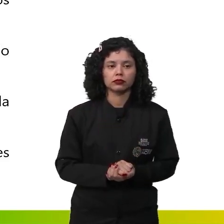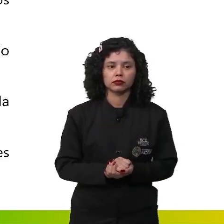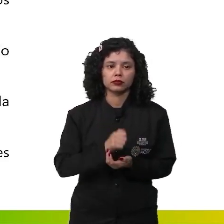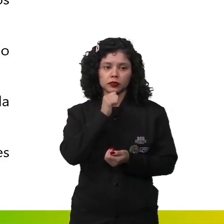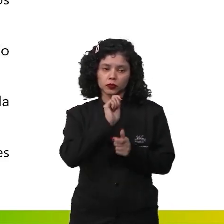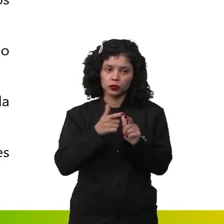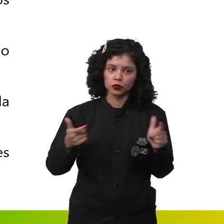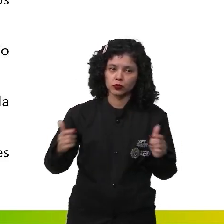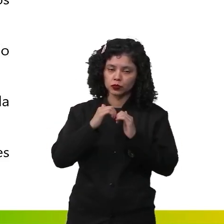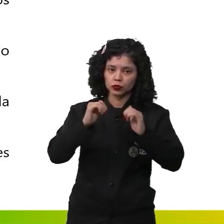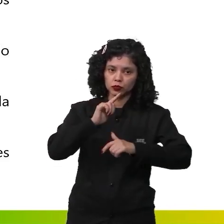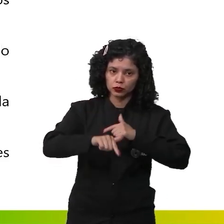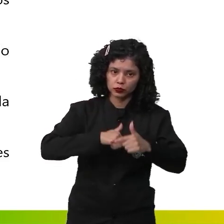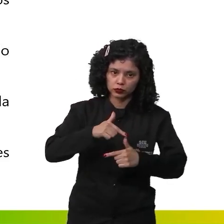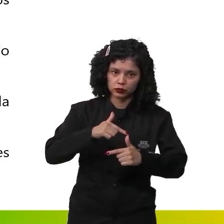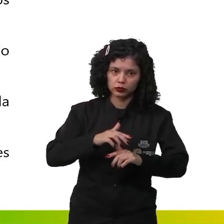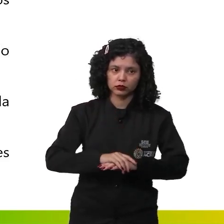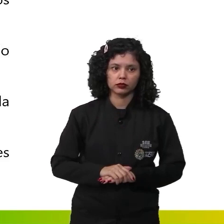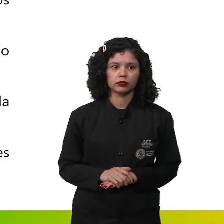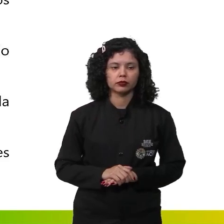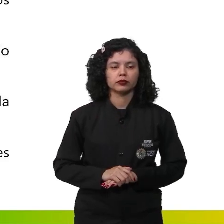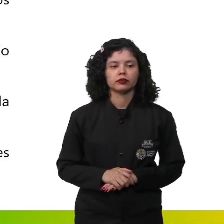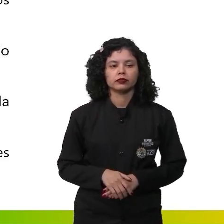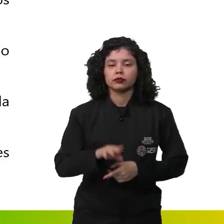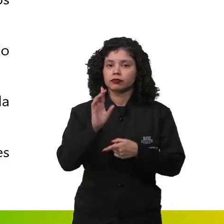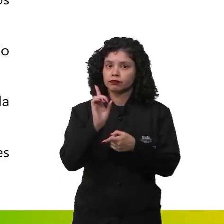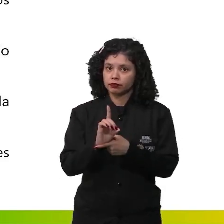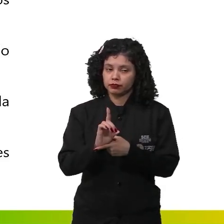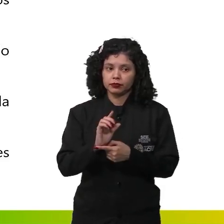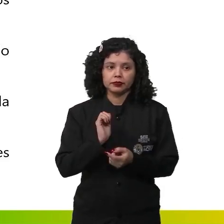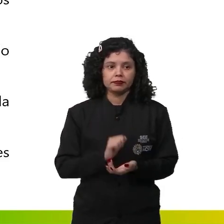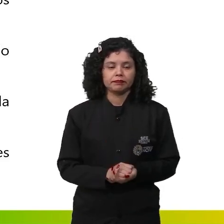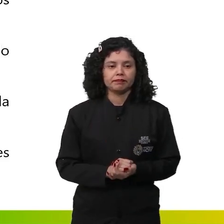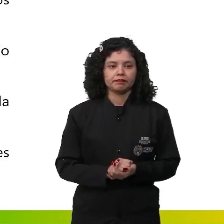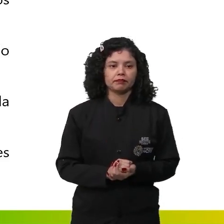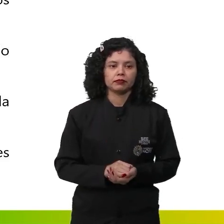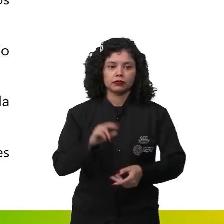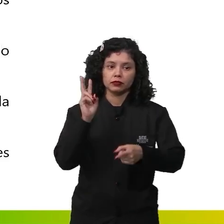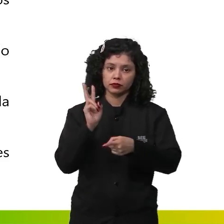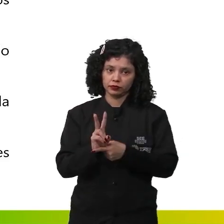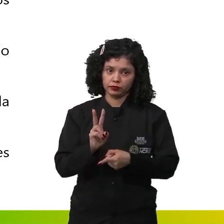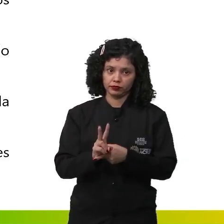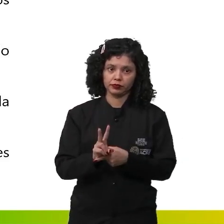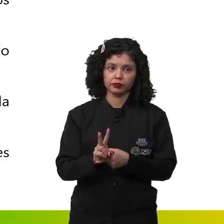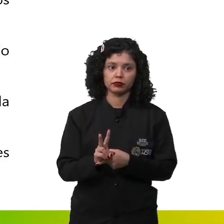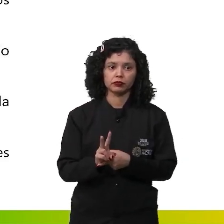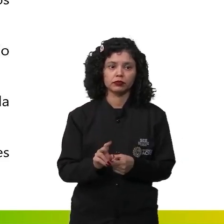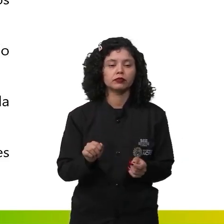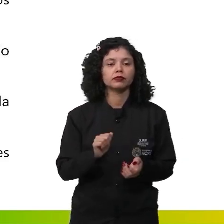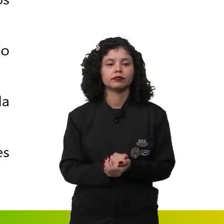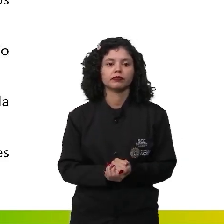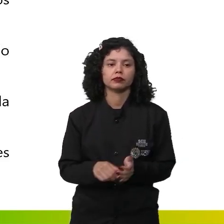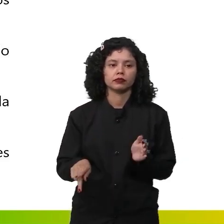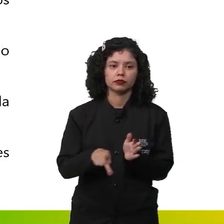pelo aumento da divisão do trabalho. D. A solidariedade se